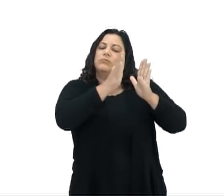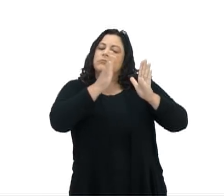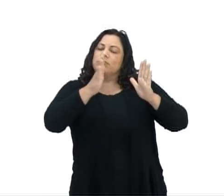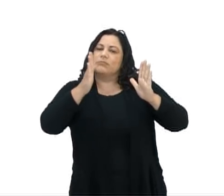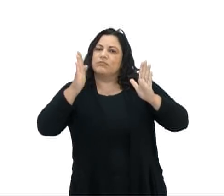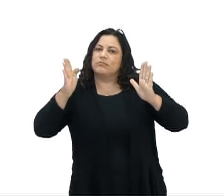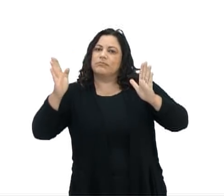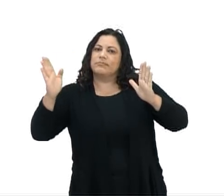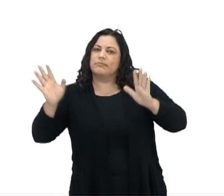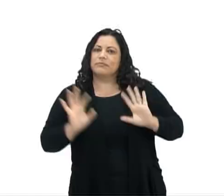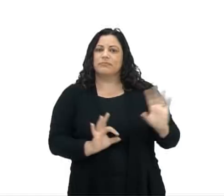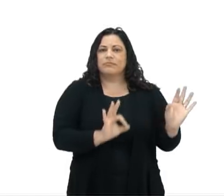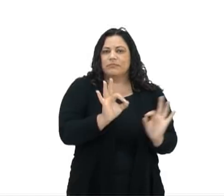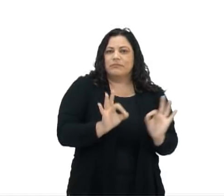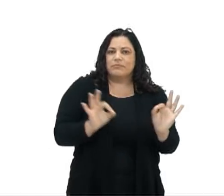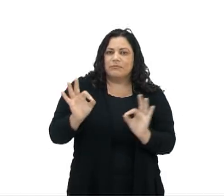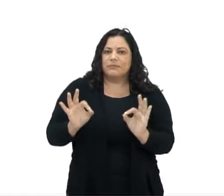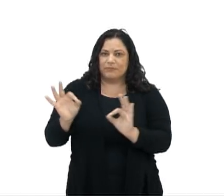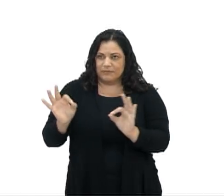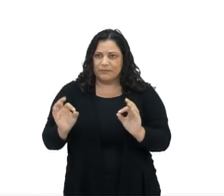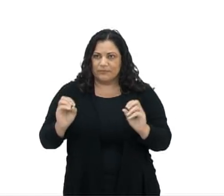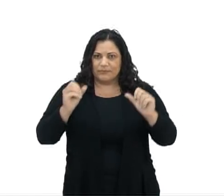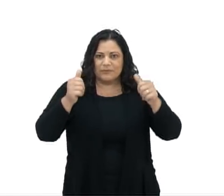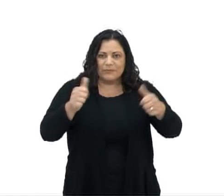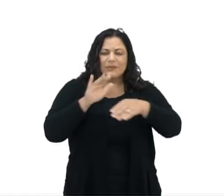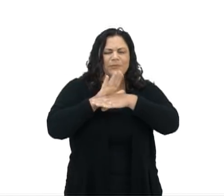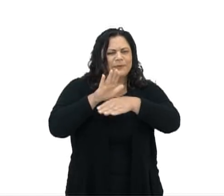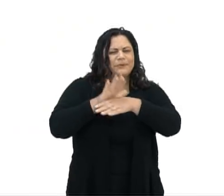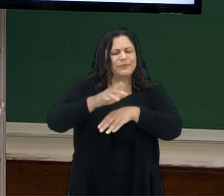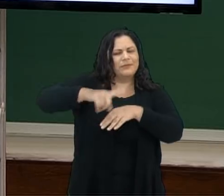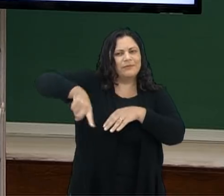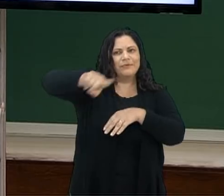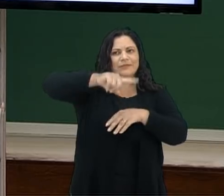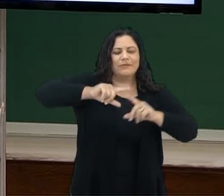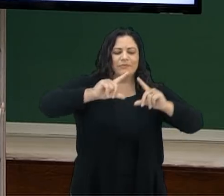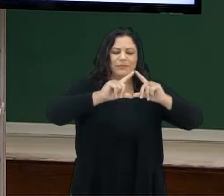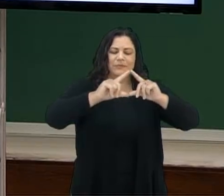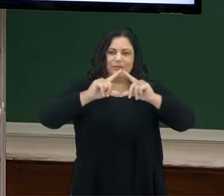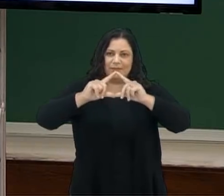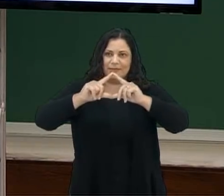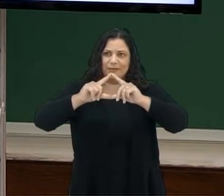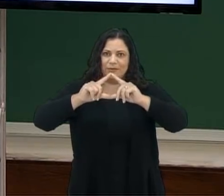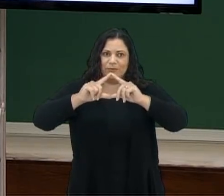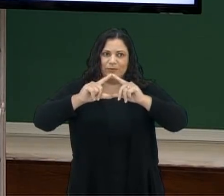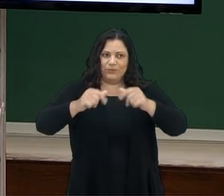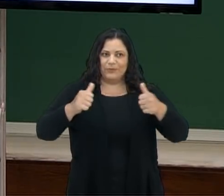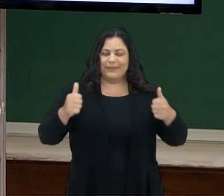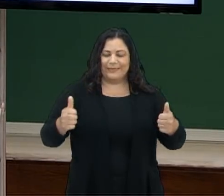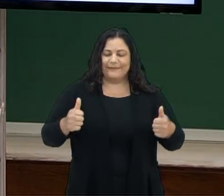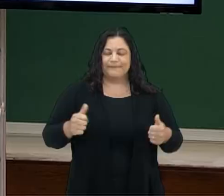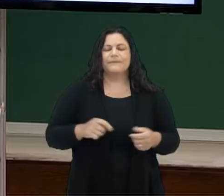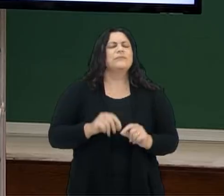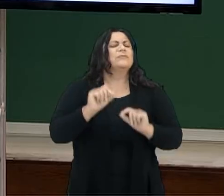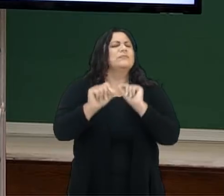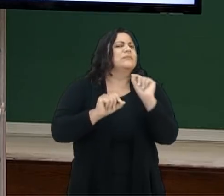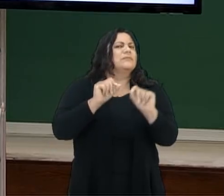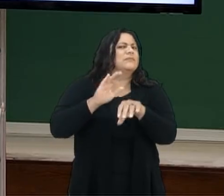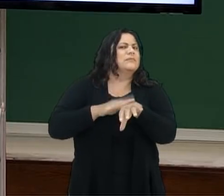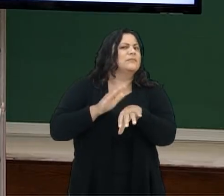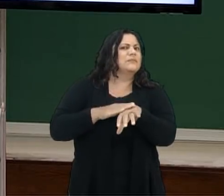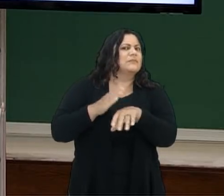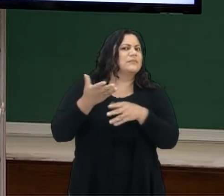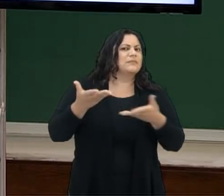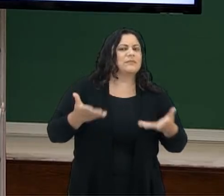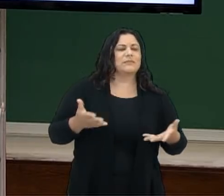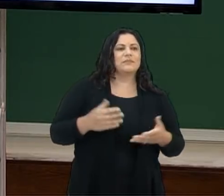a construção, para auxiliar vocês na construção do triângulo de vocês agora. O que você vai fazer? Você vai fazer uma medida